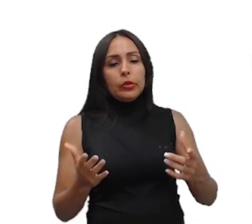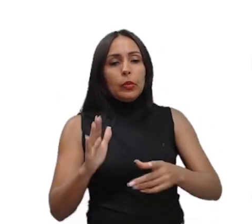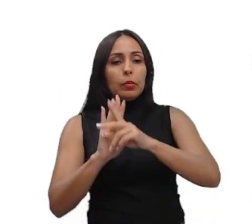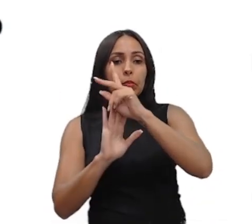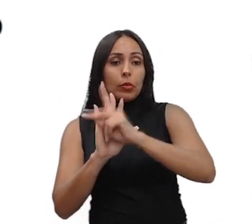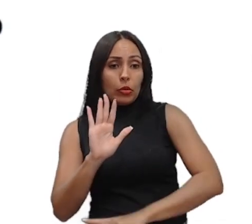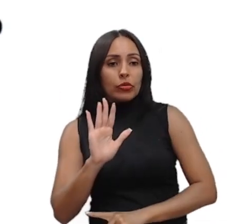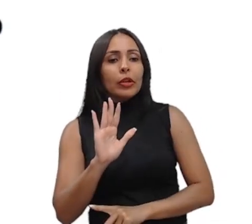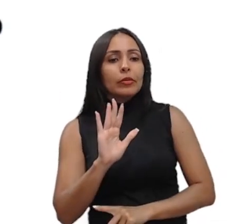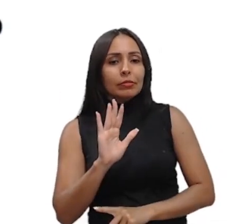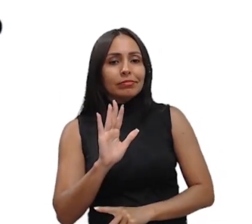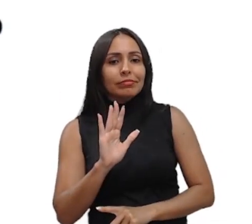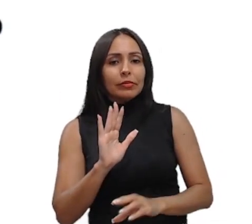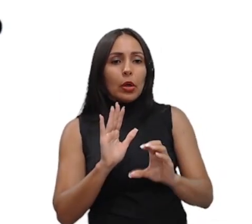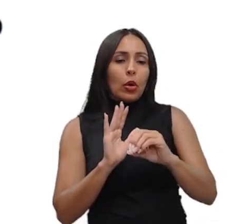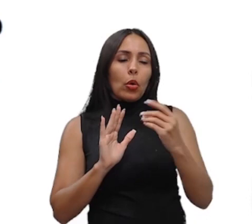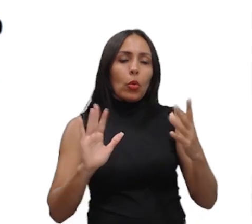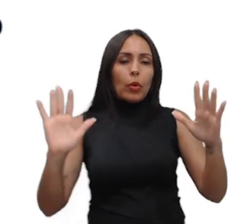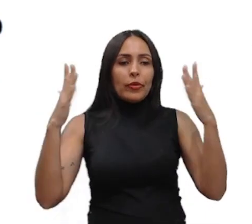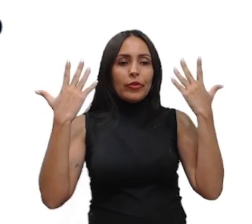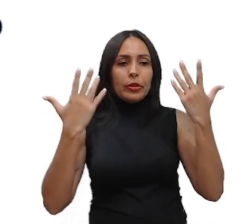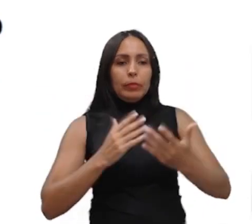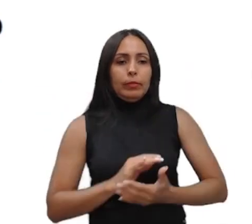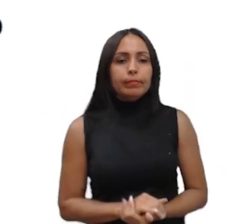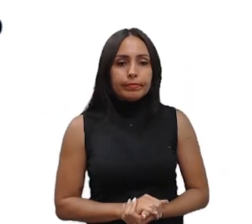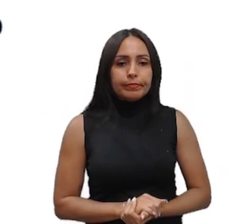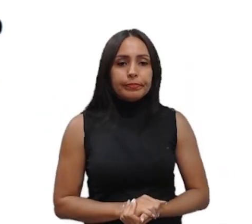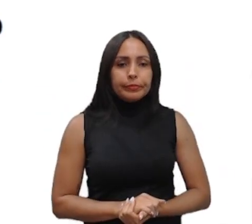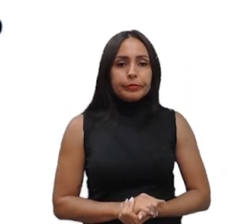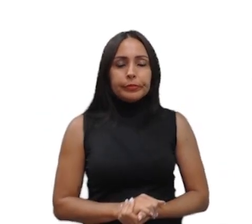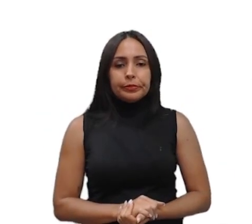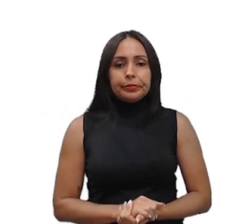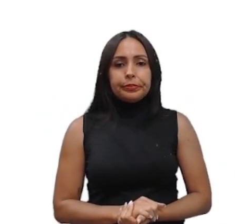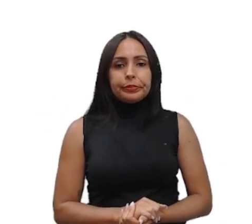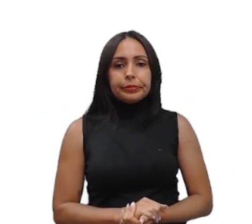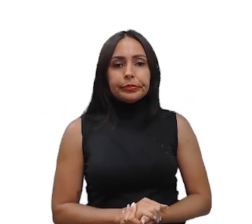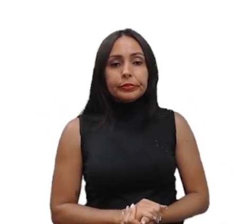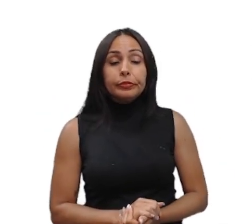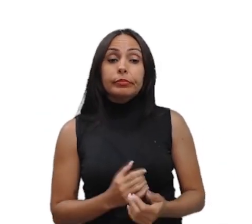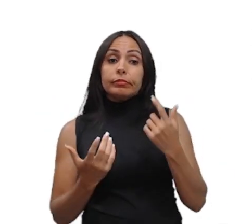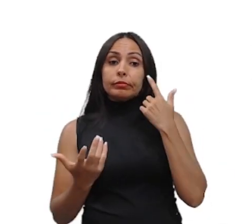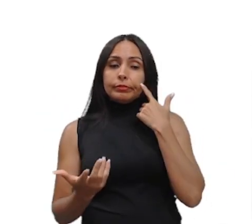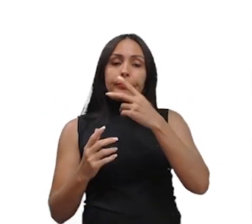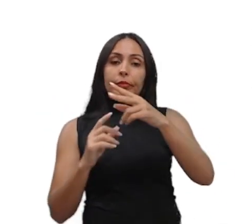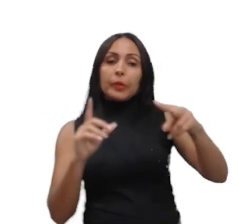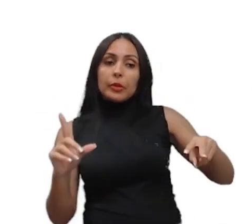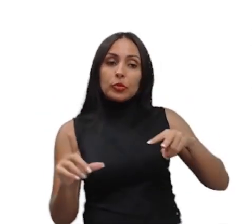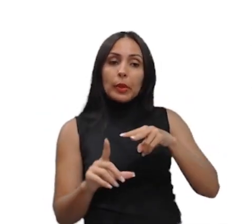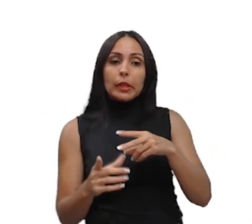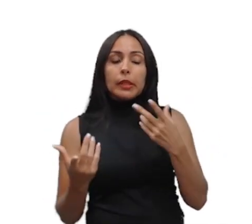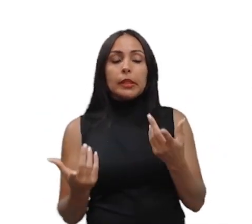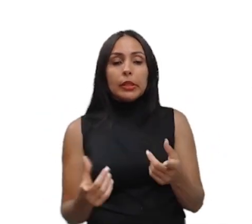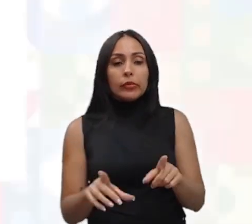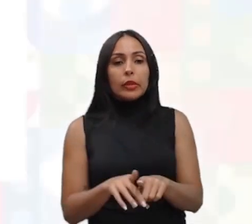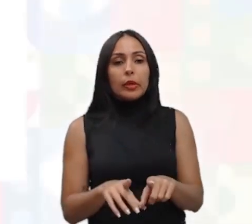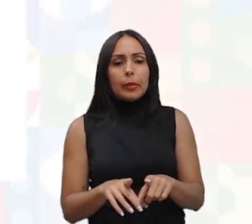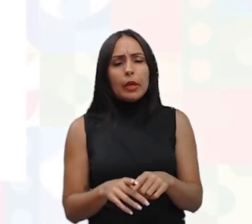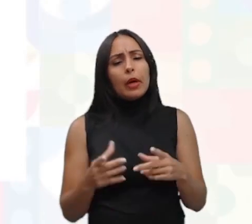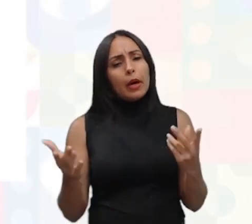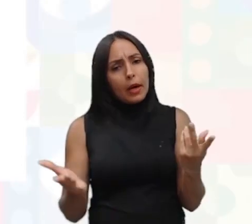projeto ou evento. Então, essa perspectiva aqui do patrocínio acontece